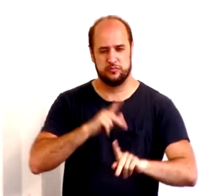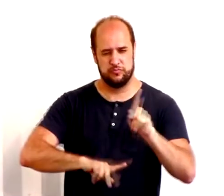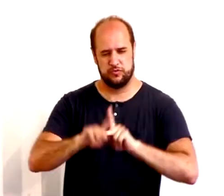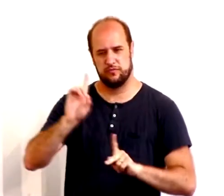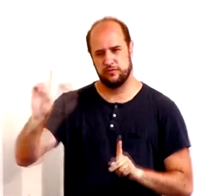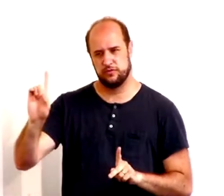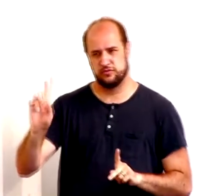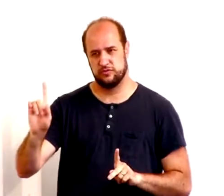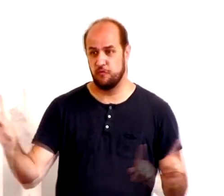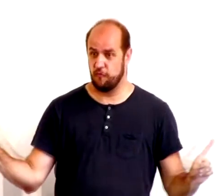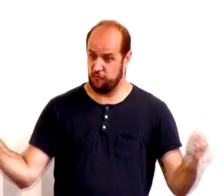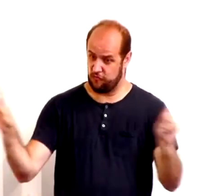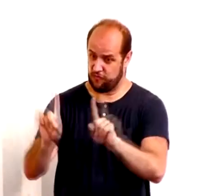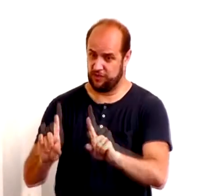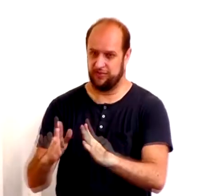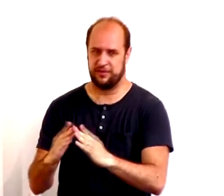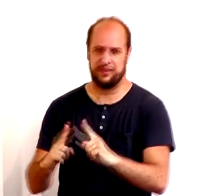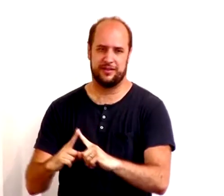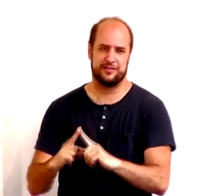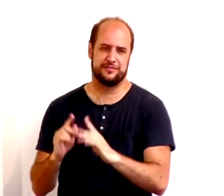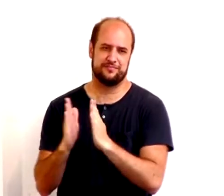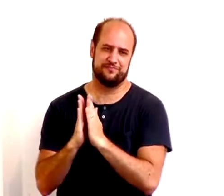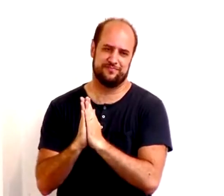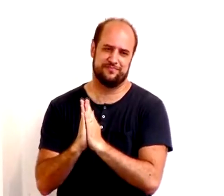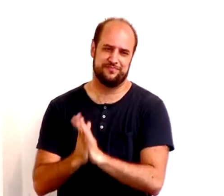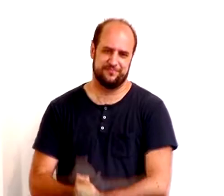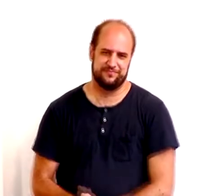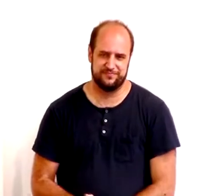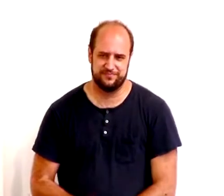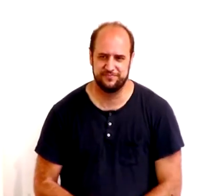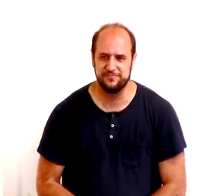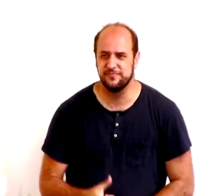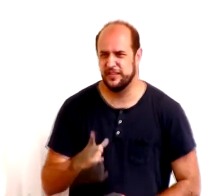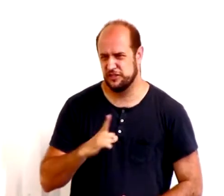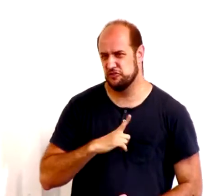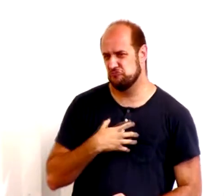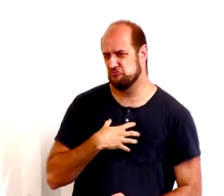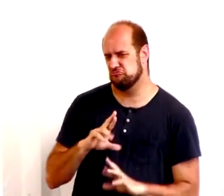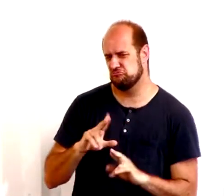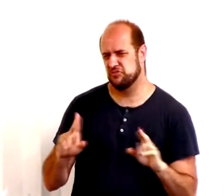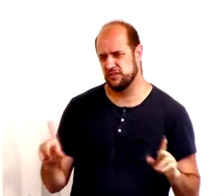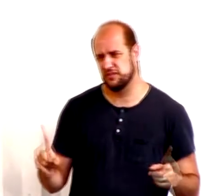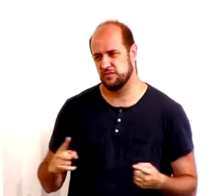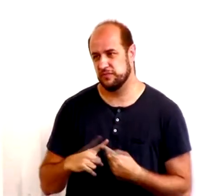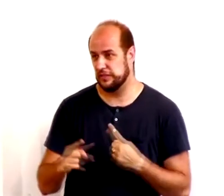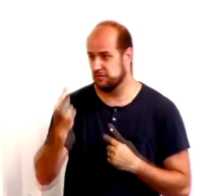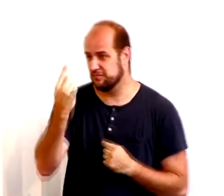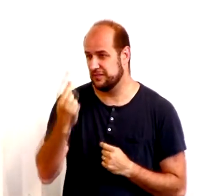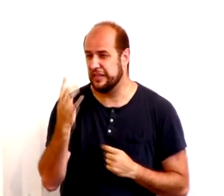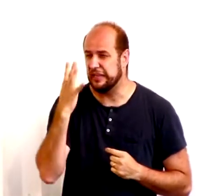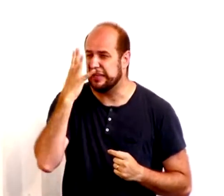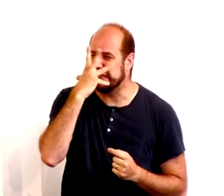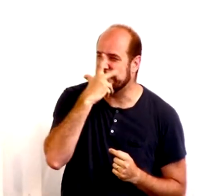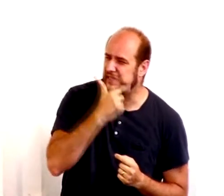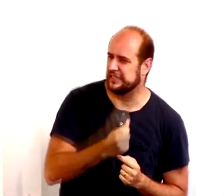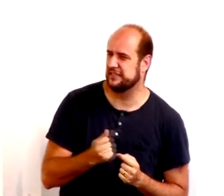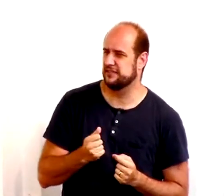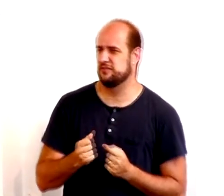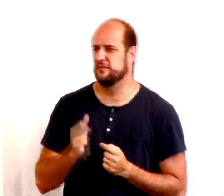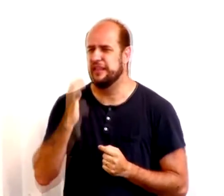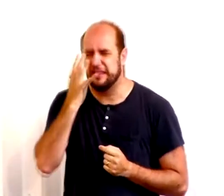igreja para adorar. É uma das formas. Eu sei que tem muitas outras formas, mas essa é uma. Uma linda forma, diga-se de